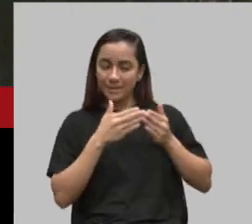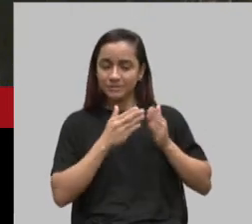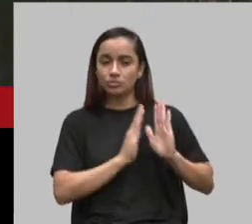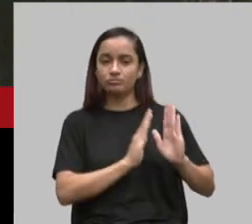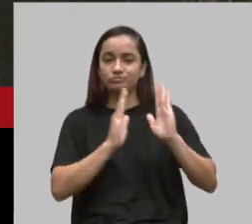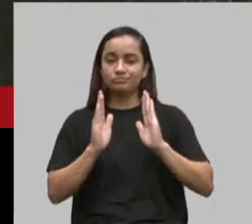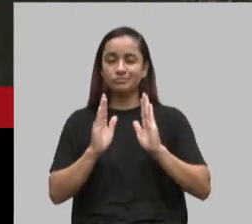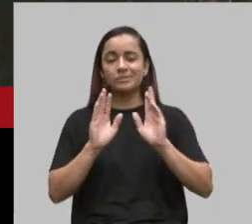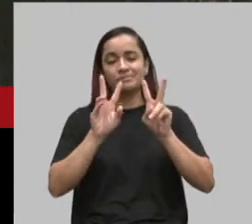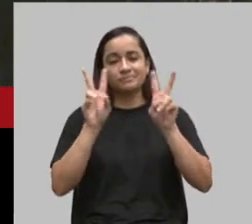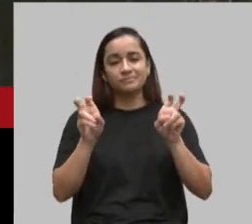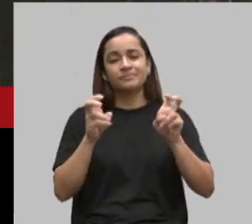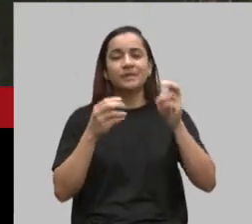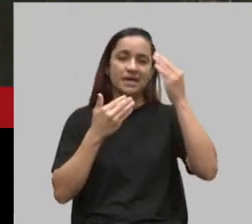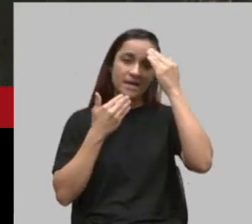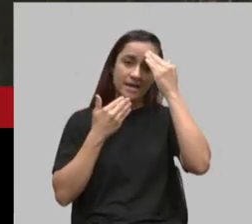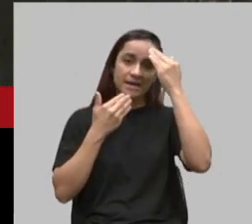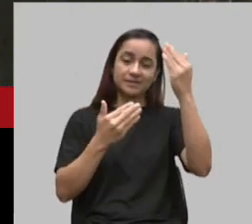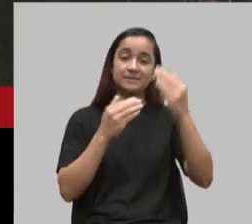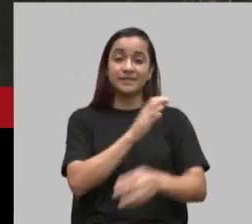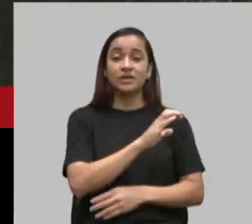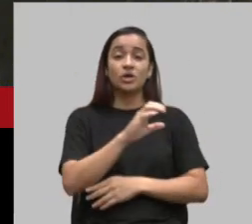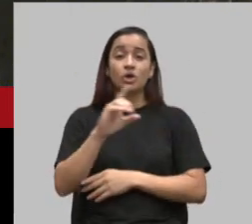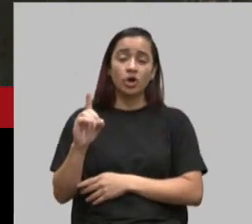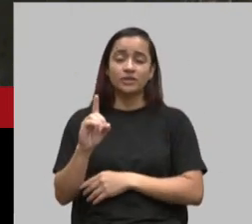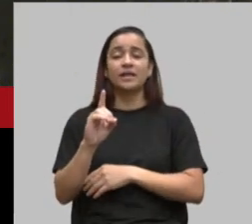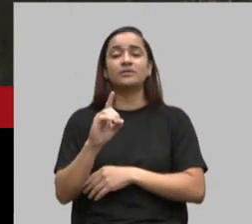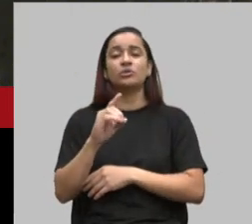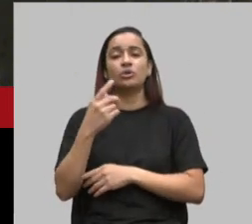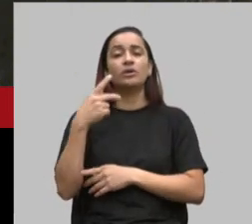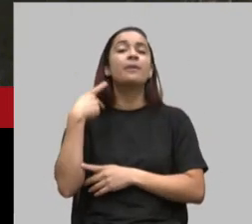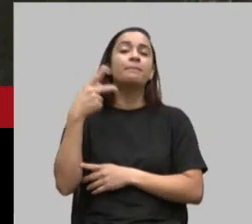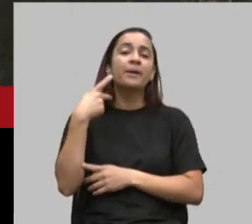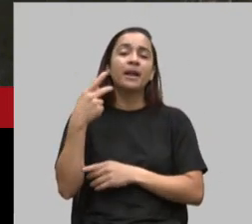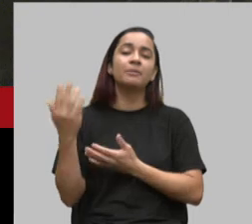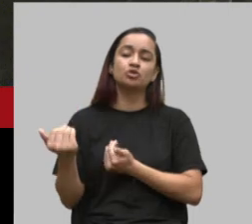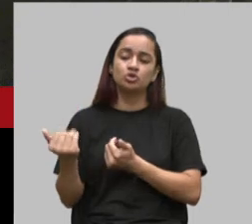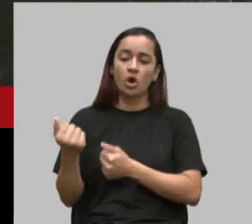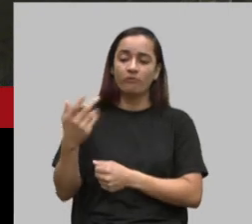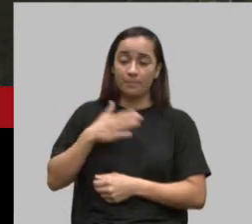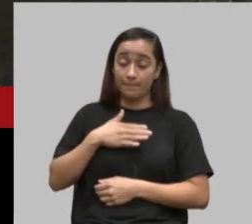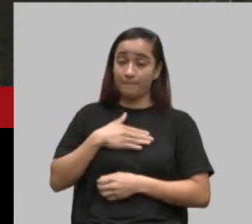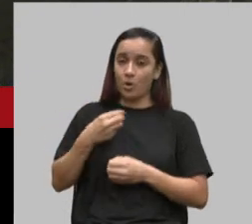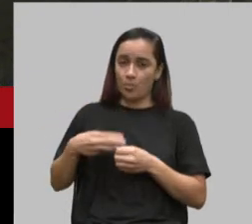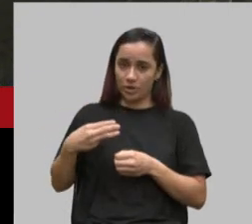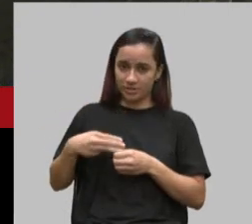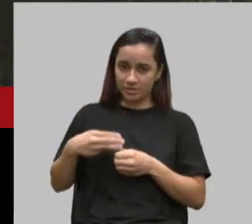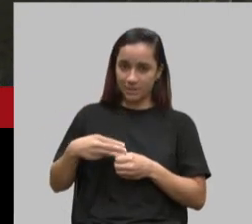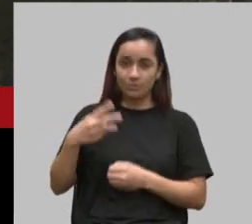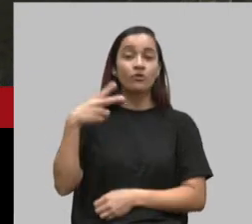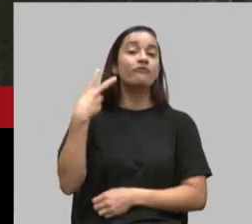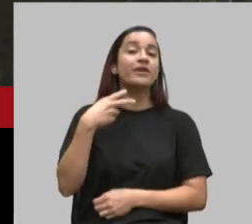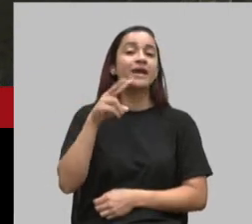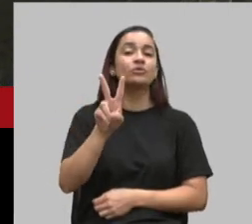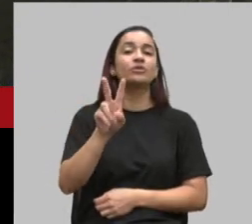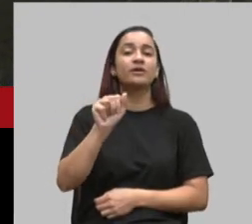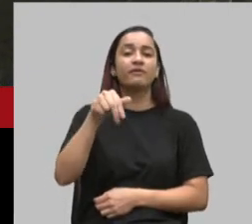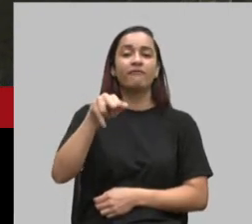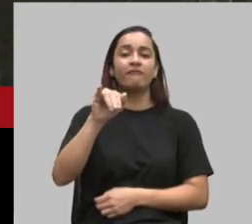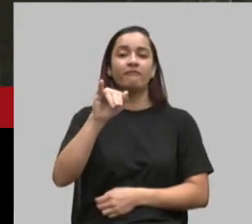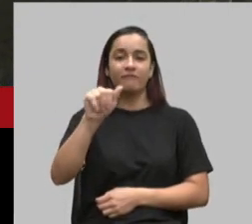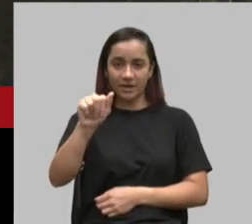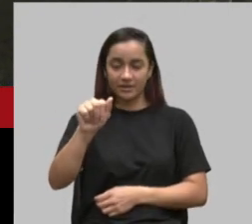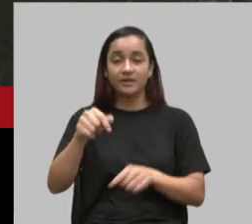agradecer a coordenadora do Parlamento jovem no meu Município a vereadora Vânia o